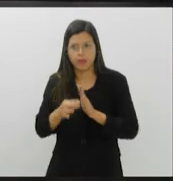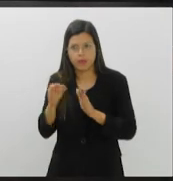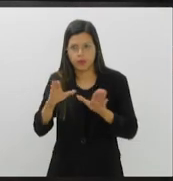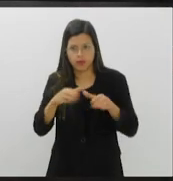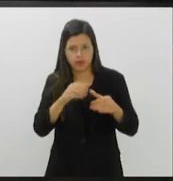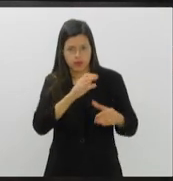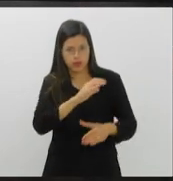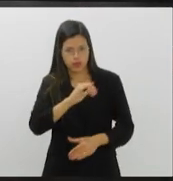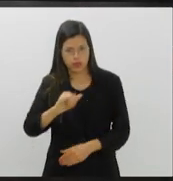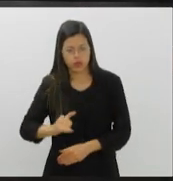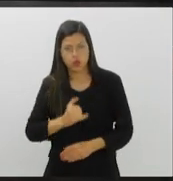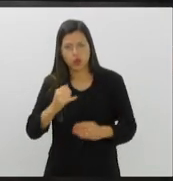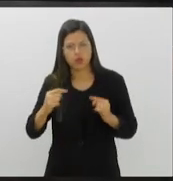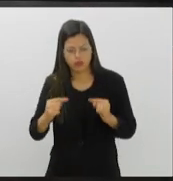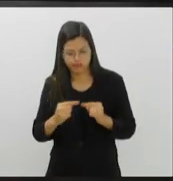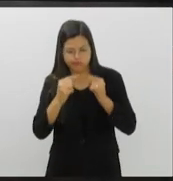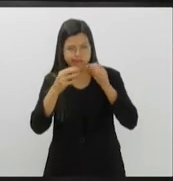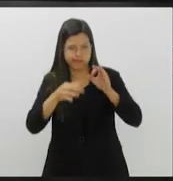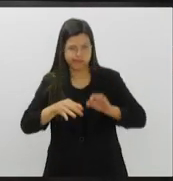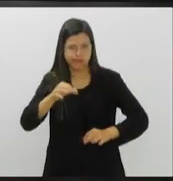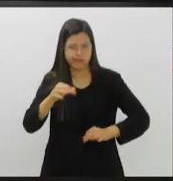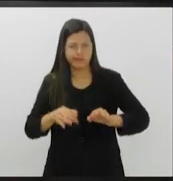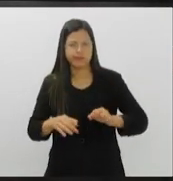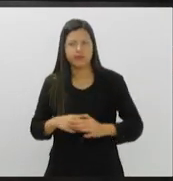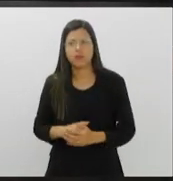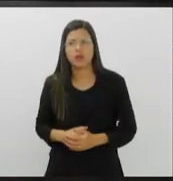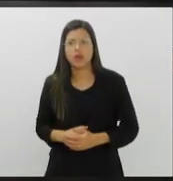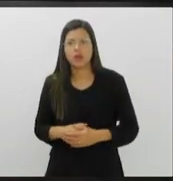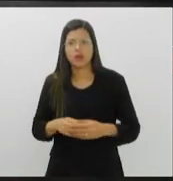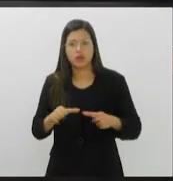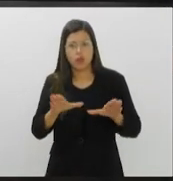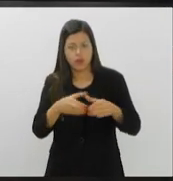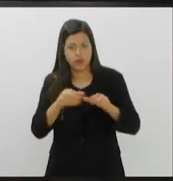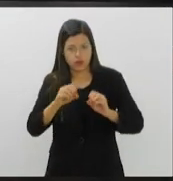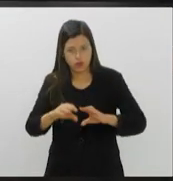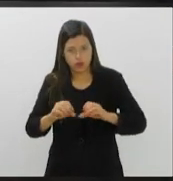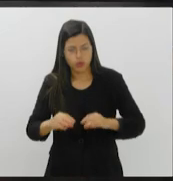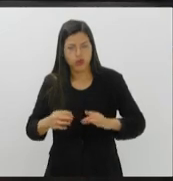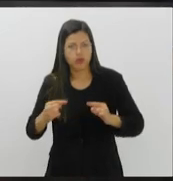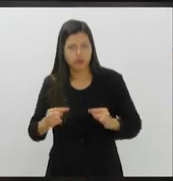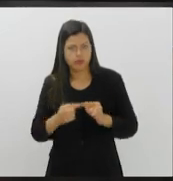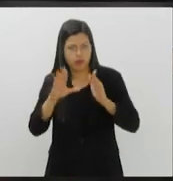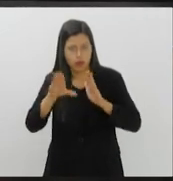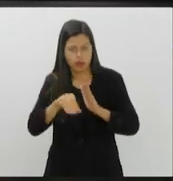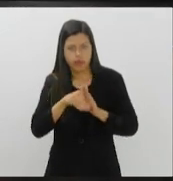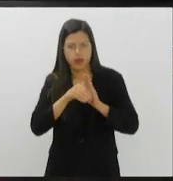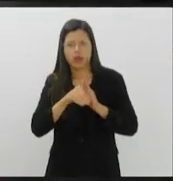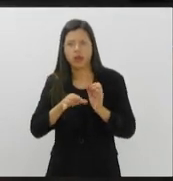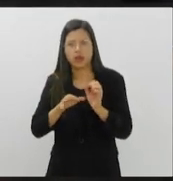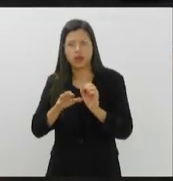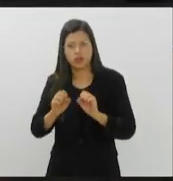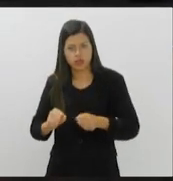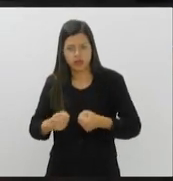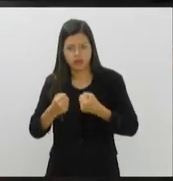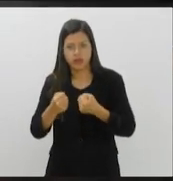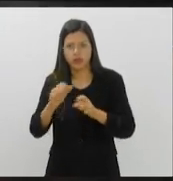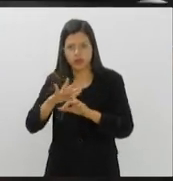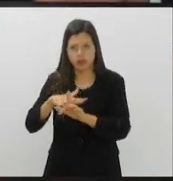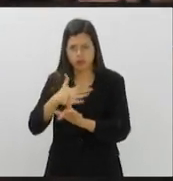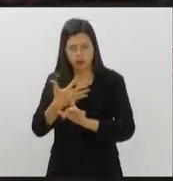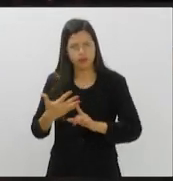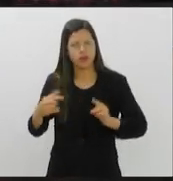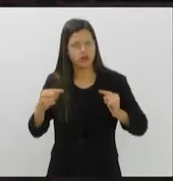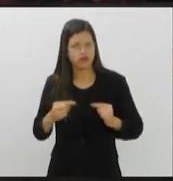Constituição e Justiça pela Constitucionalidade, de Educação favorável com emendas, de Defesa do Meio Ambiente favorável e